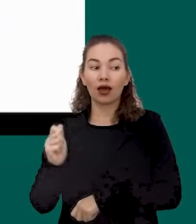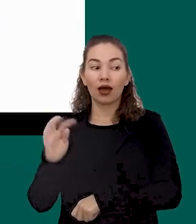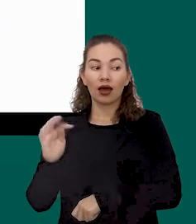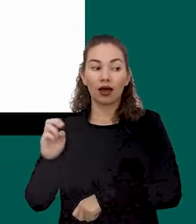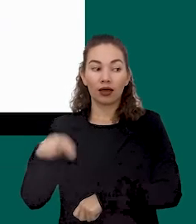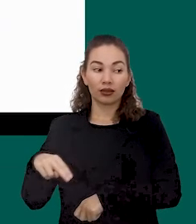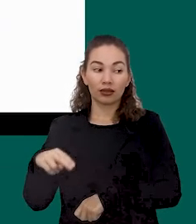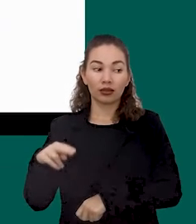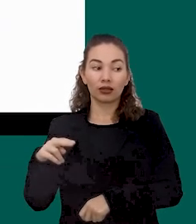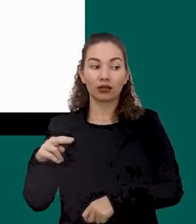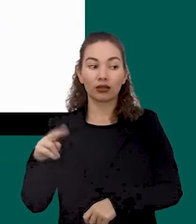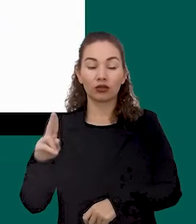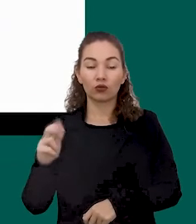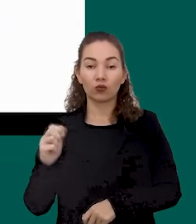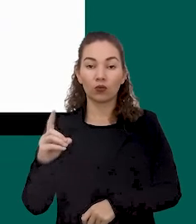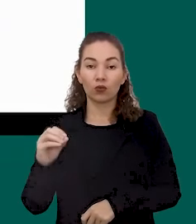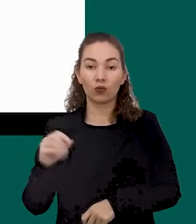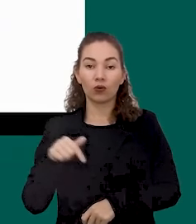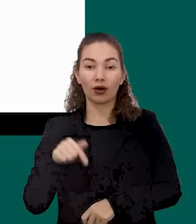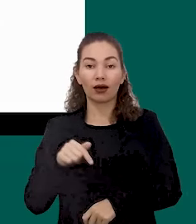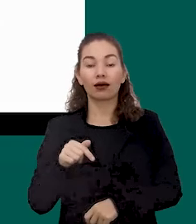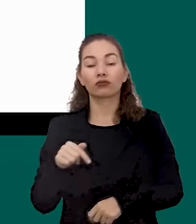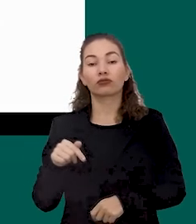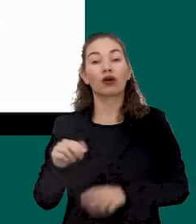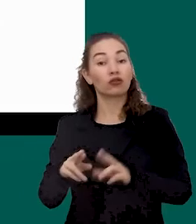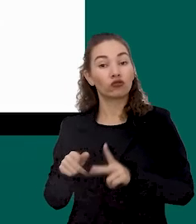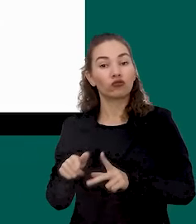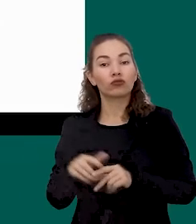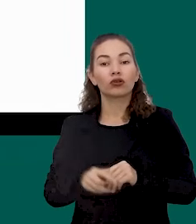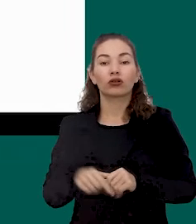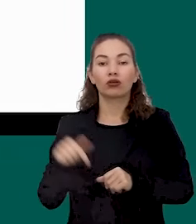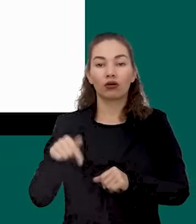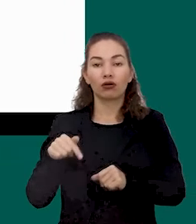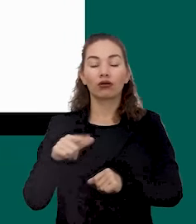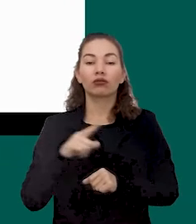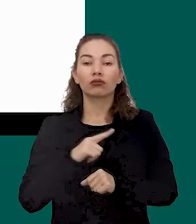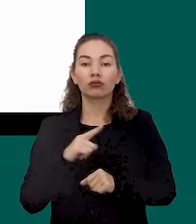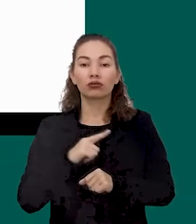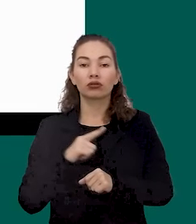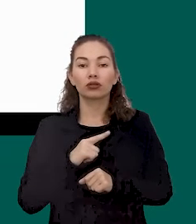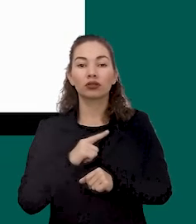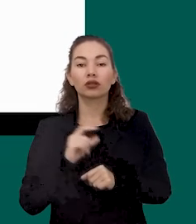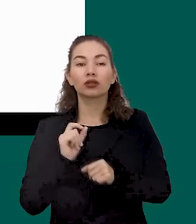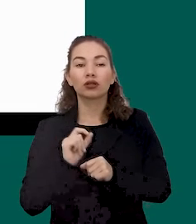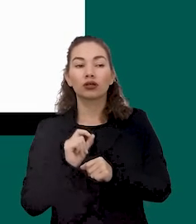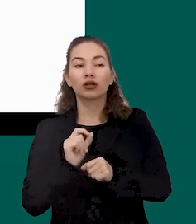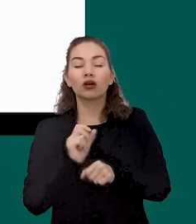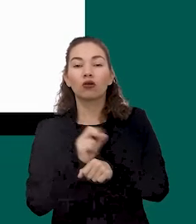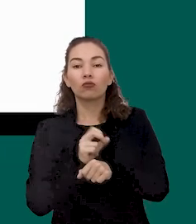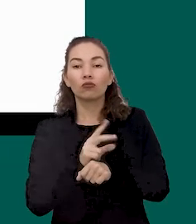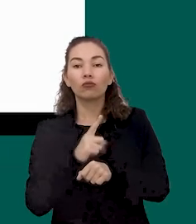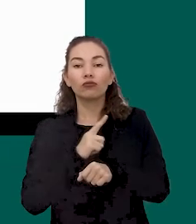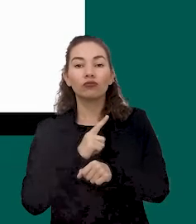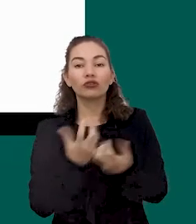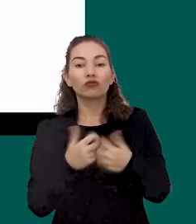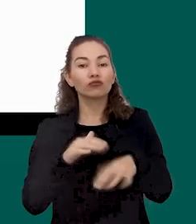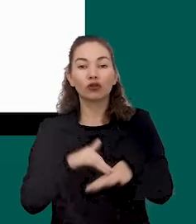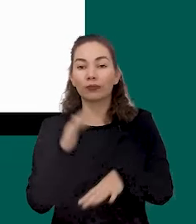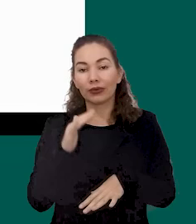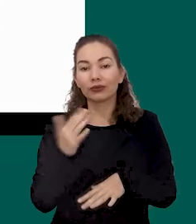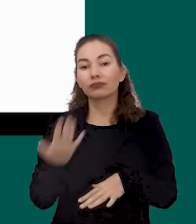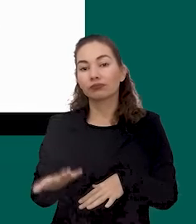do inativo, muita gente confunde, né? O inativo com o atenuado. No atenuado, no inativo, eu faço alguma coisa para que o vírus não funcione mais,